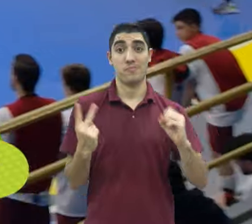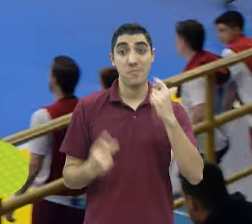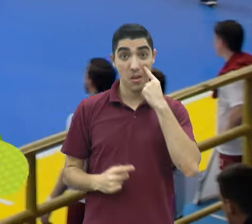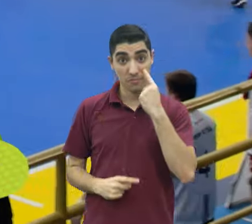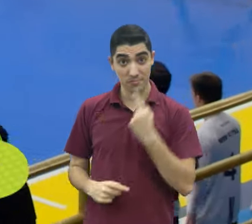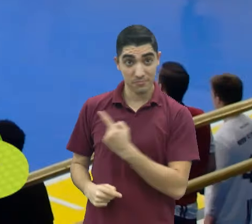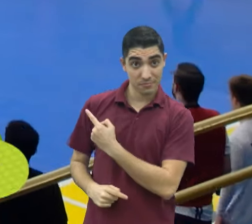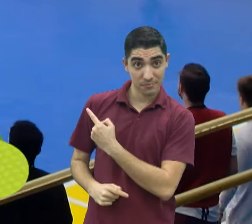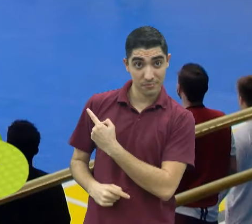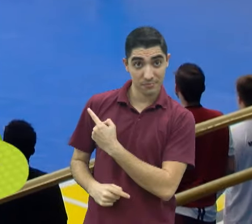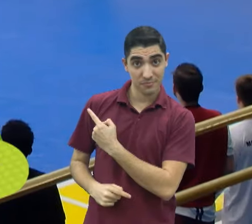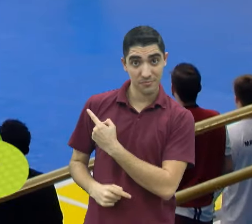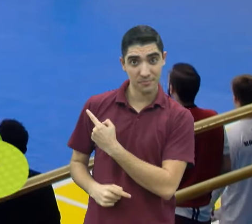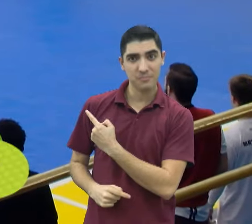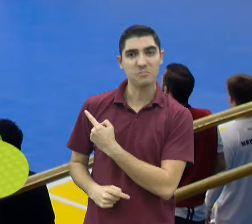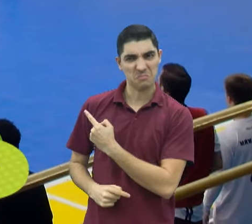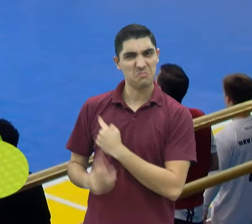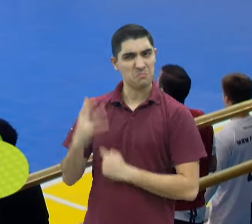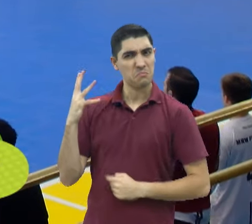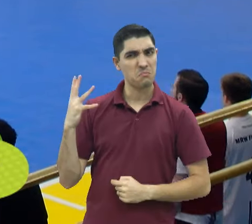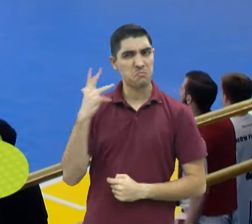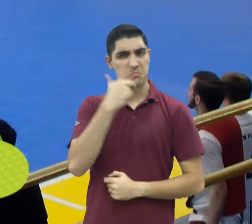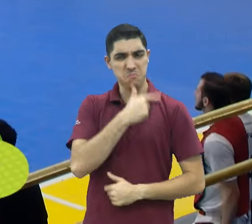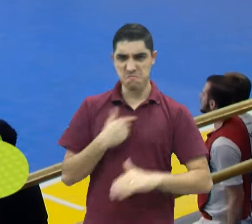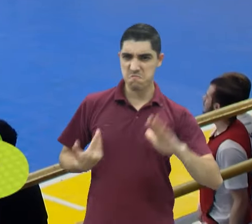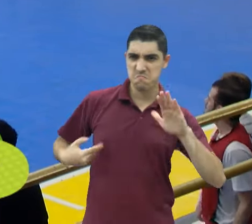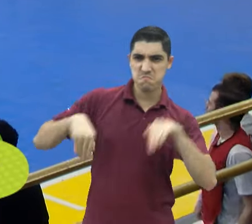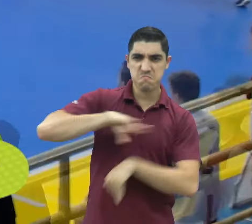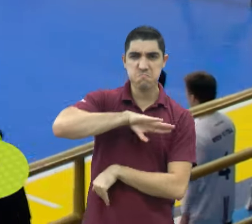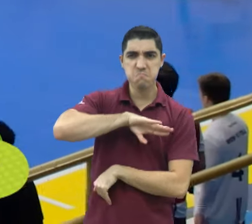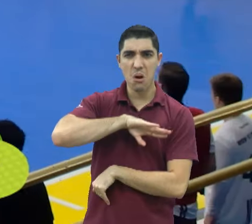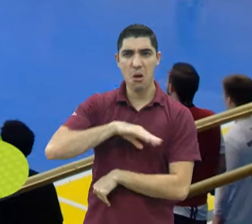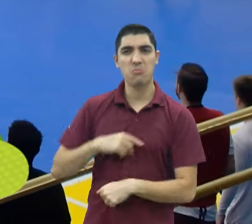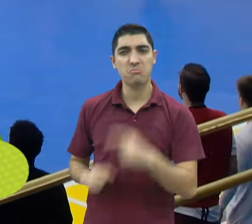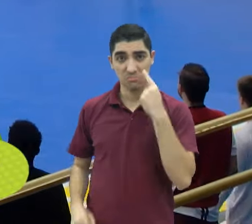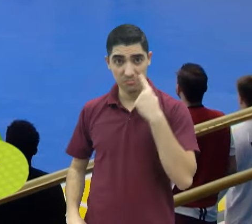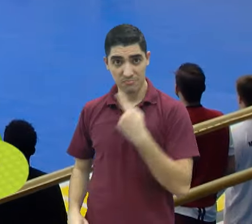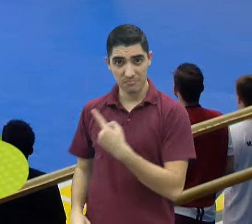fizeram, foi nesse golaço de Roney, de primeira.